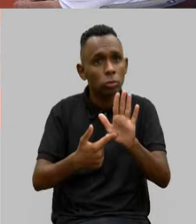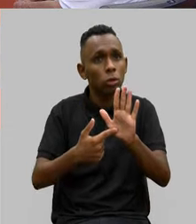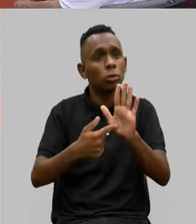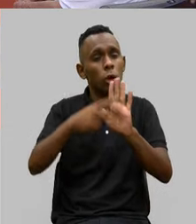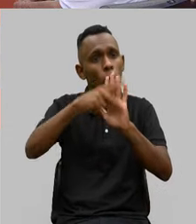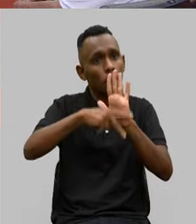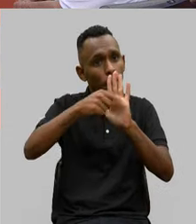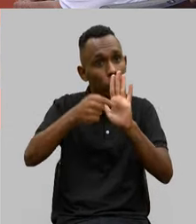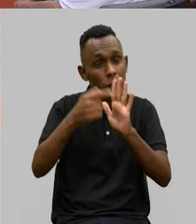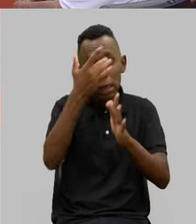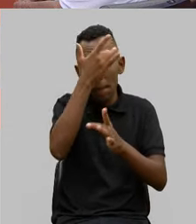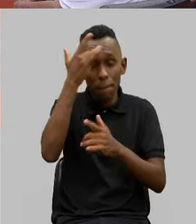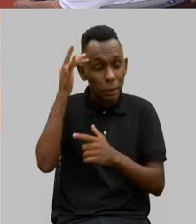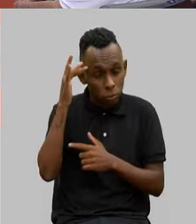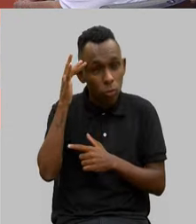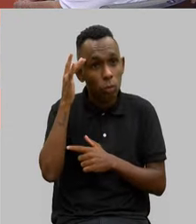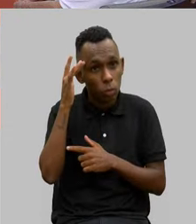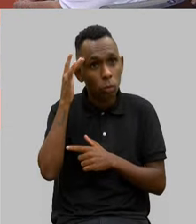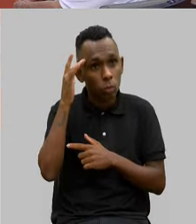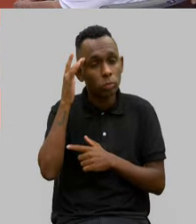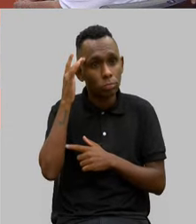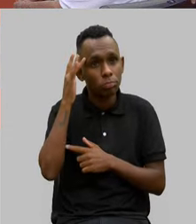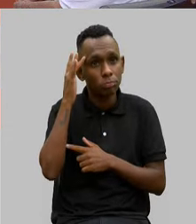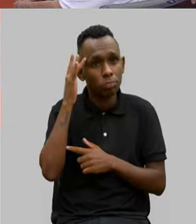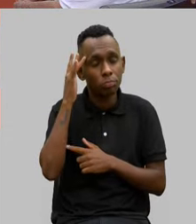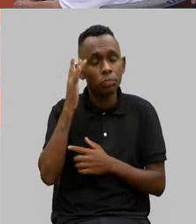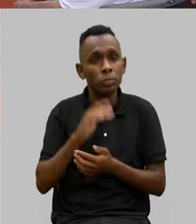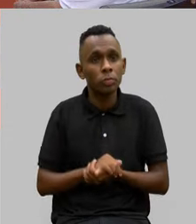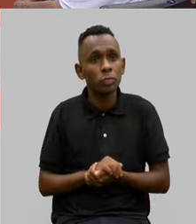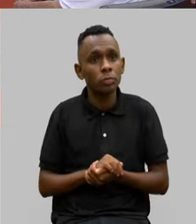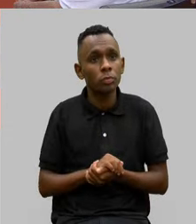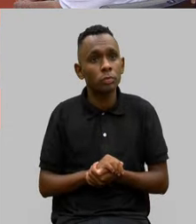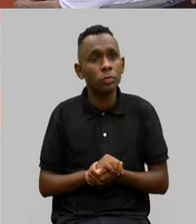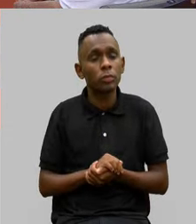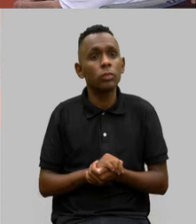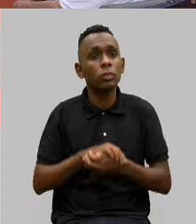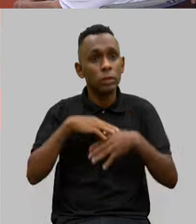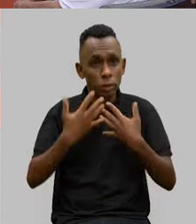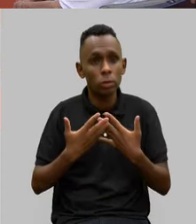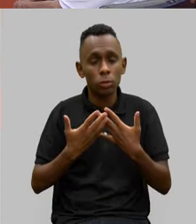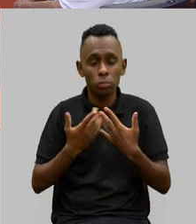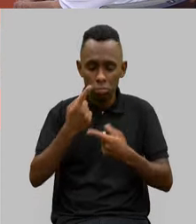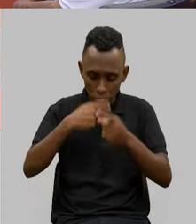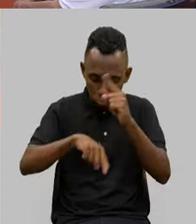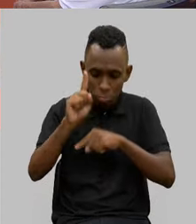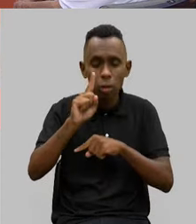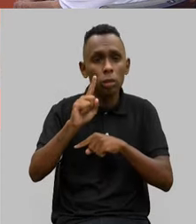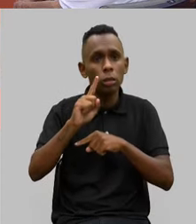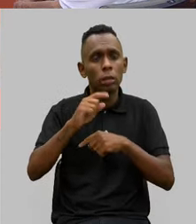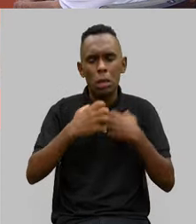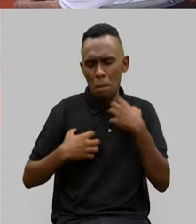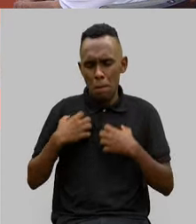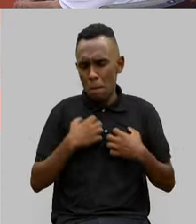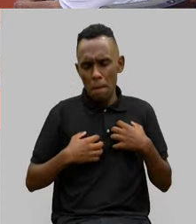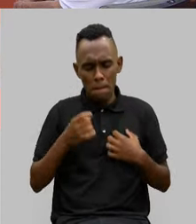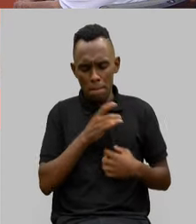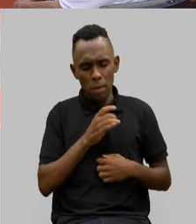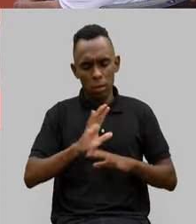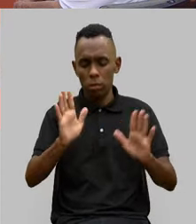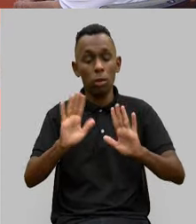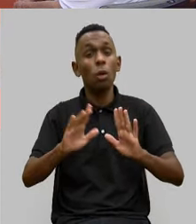projeto que as pessoas se se disfarçam né Se dispam desse Pânico moral e